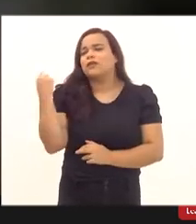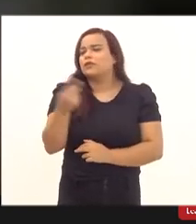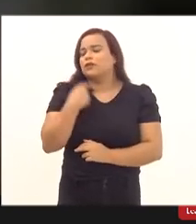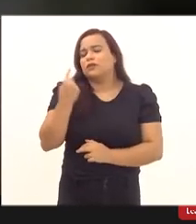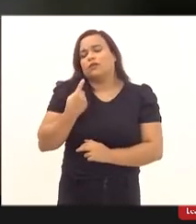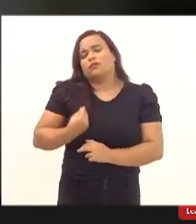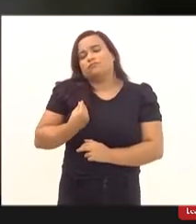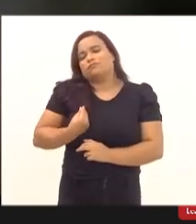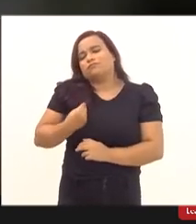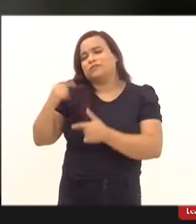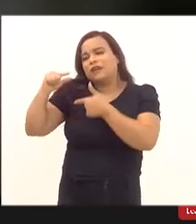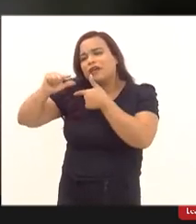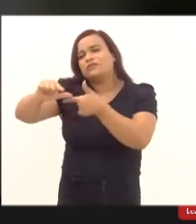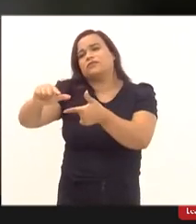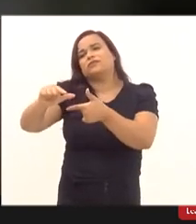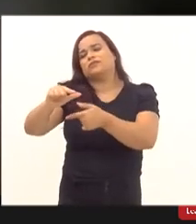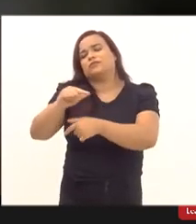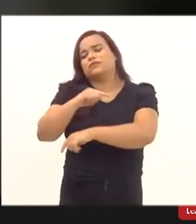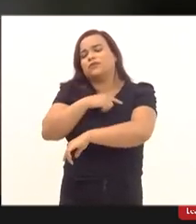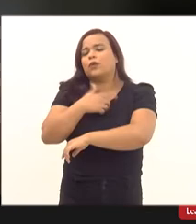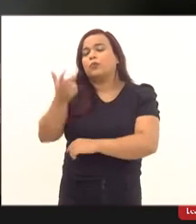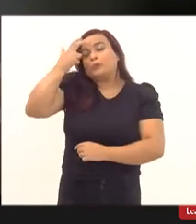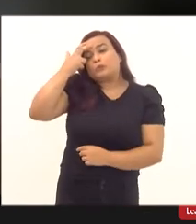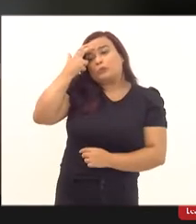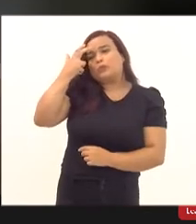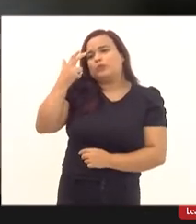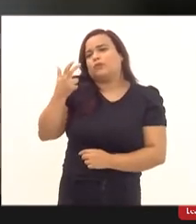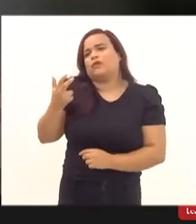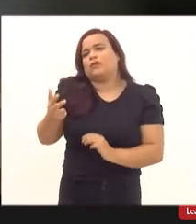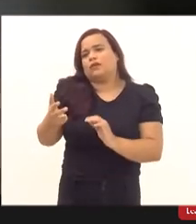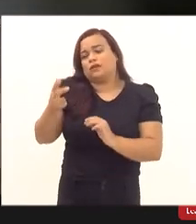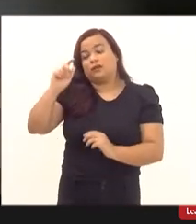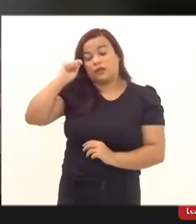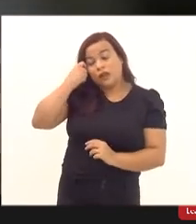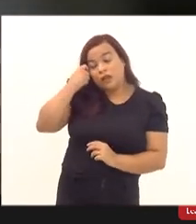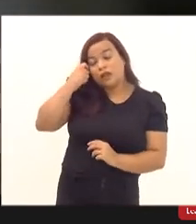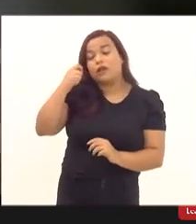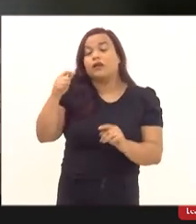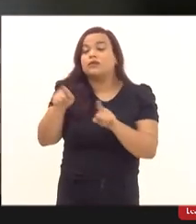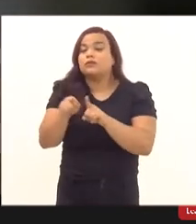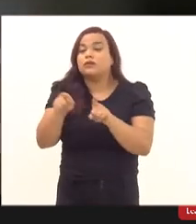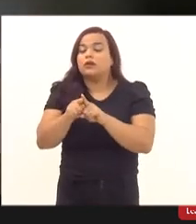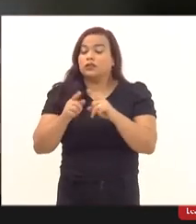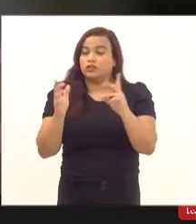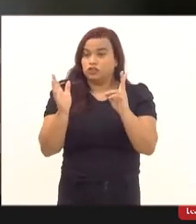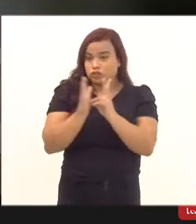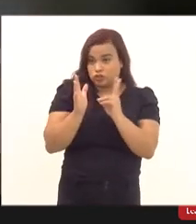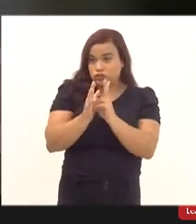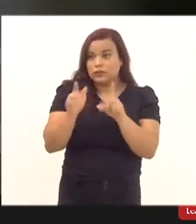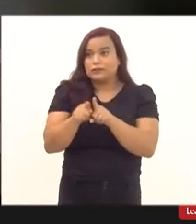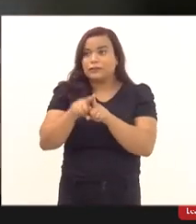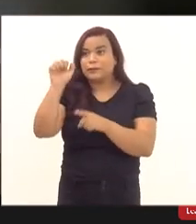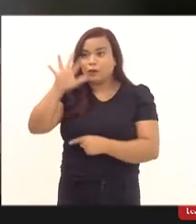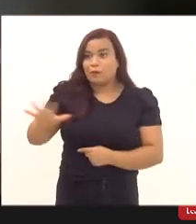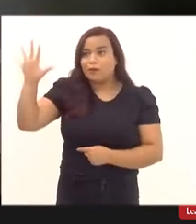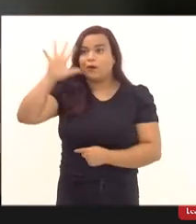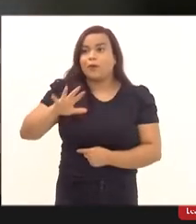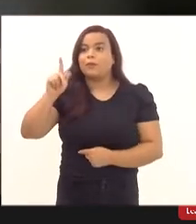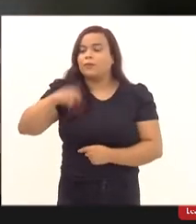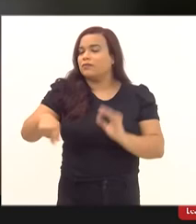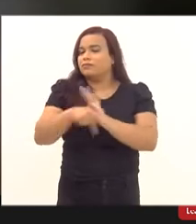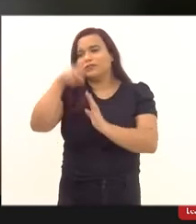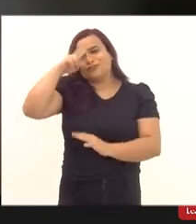atração cultural Negra indígena e europeia é a todo mundo retrato do